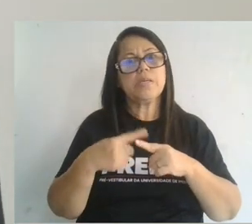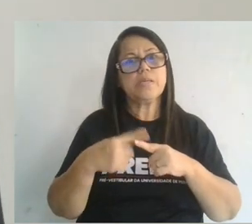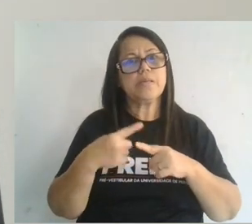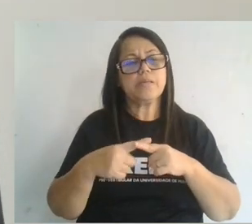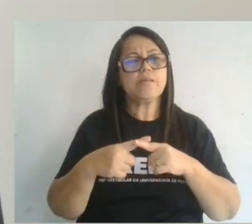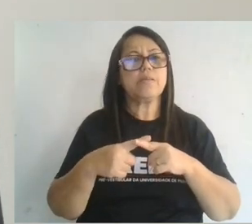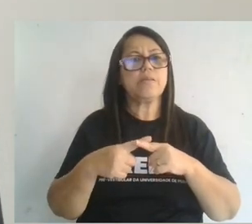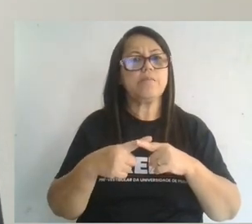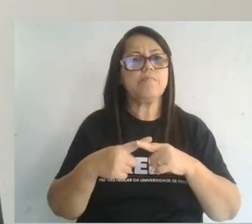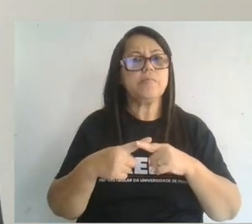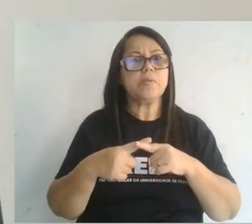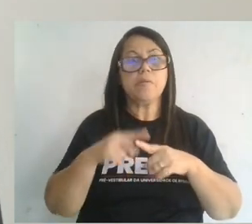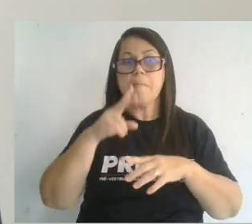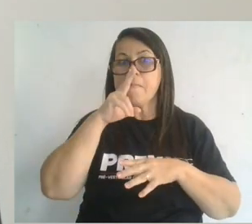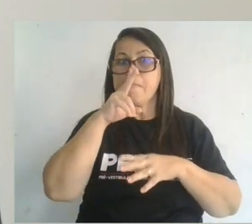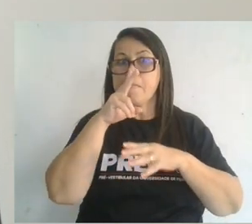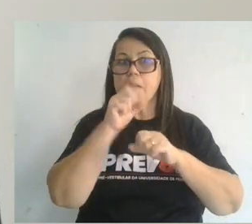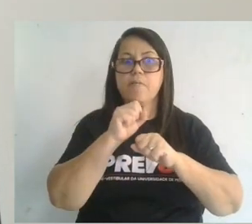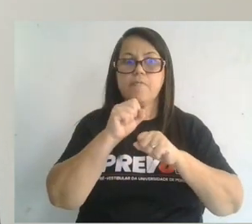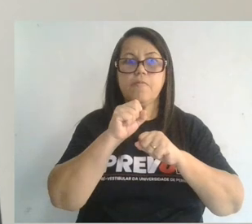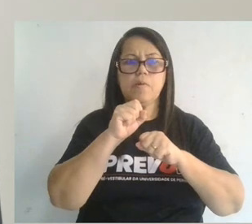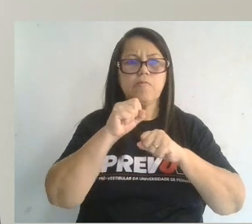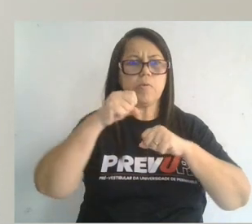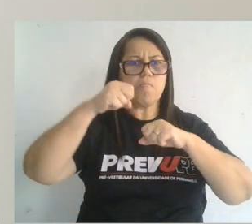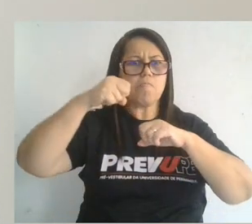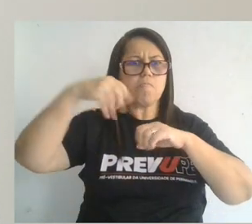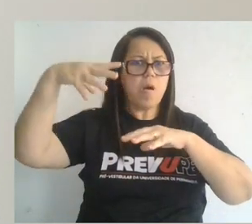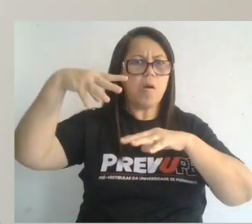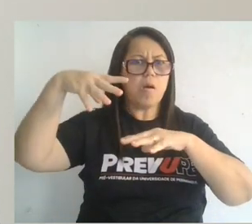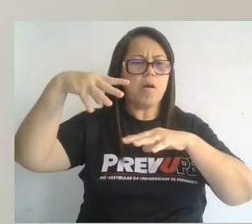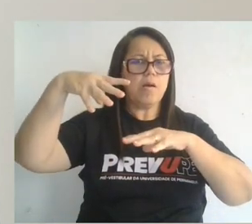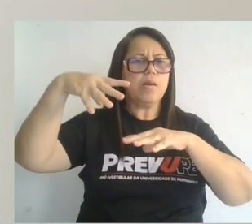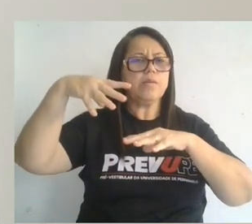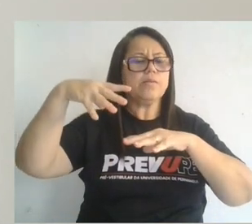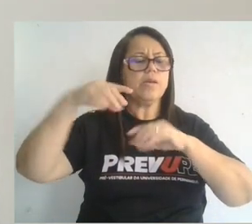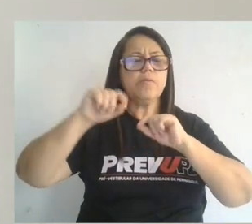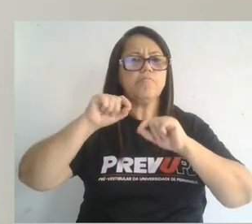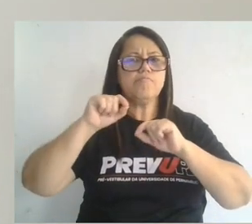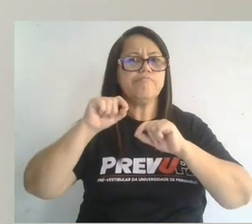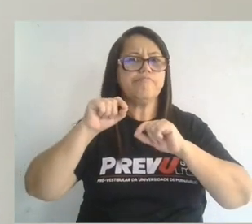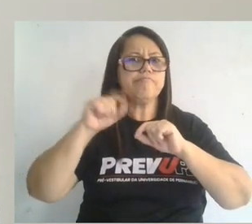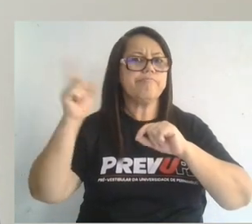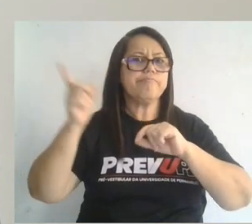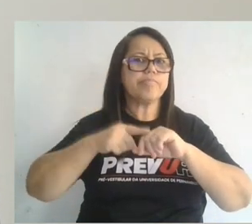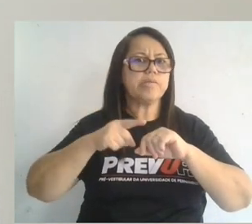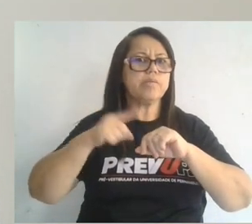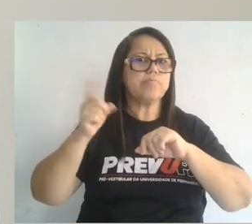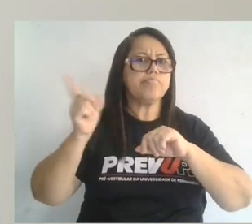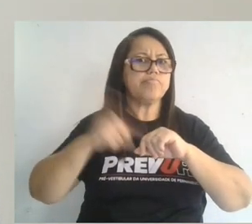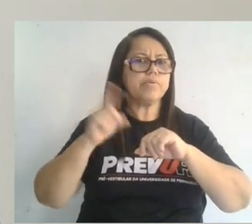aumentando a intensidade da luz, a corrente não